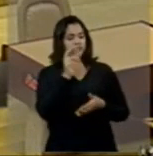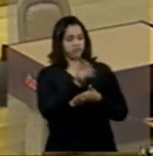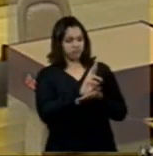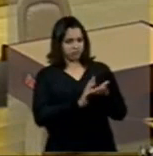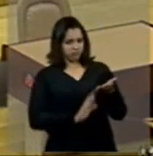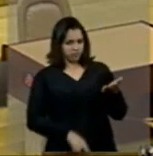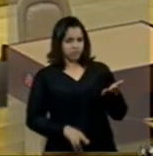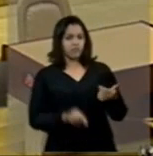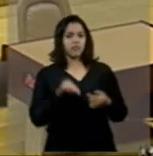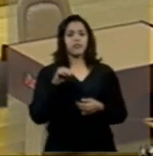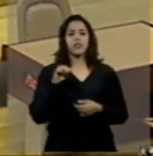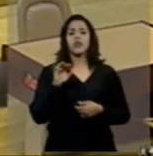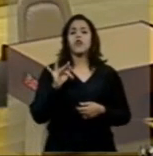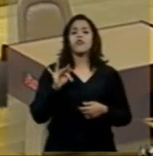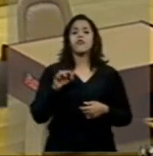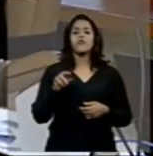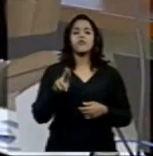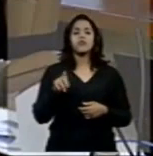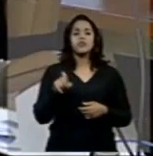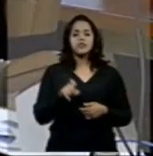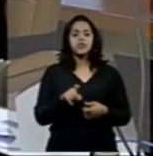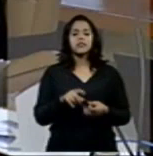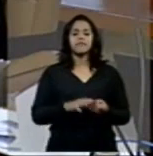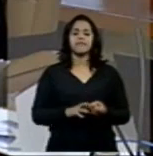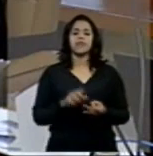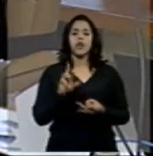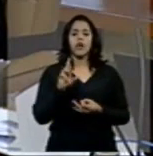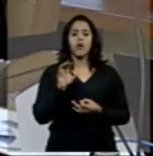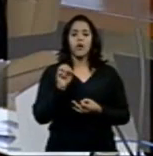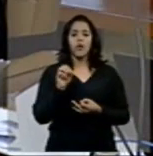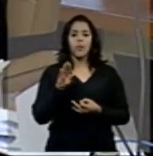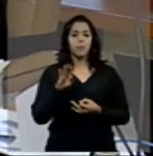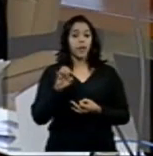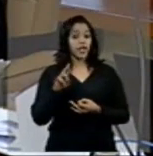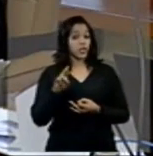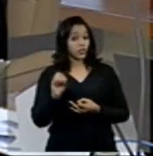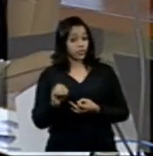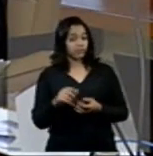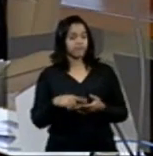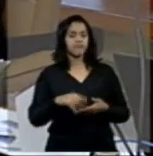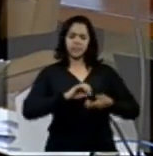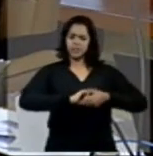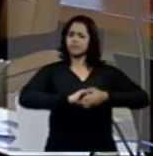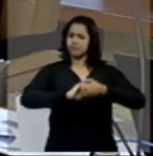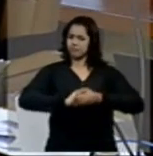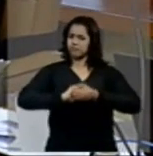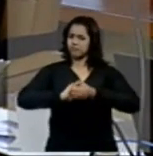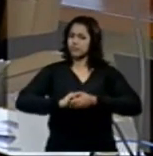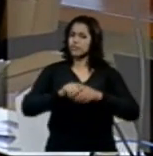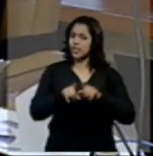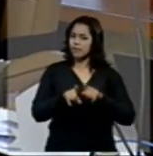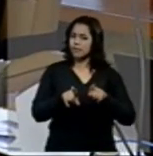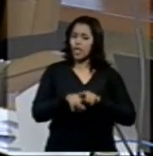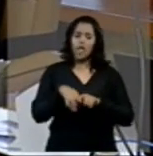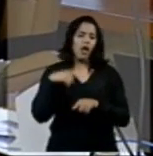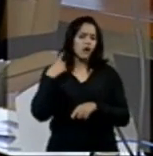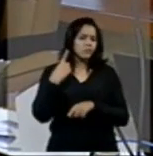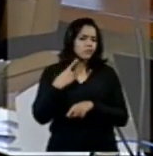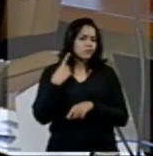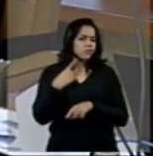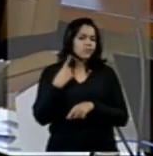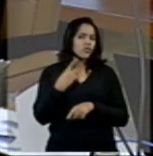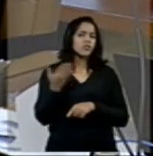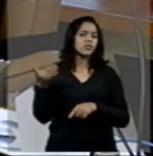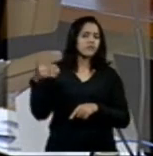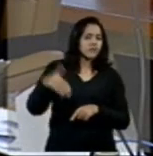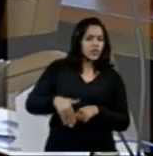Luiz Roberto Barroso, ministro Luiz Fux, também cumprimento os advogados que assomaram a tribuna e que se encontram